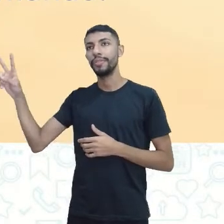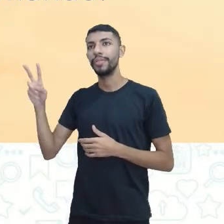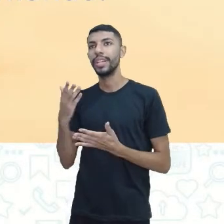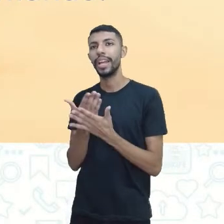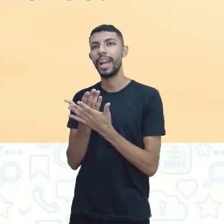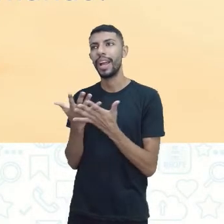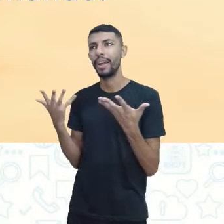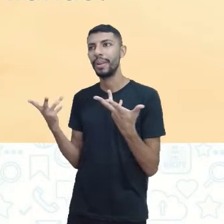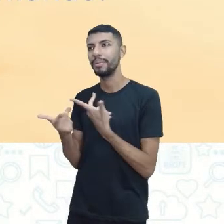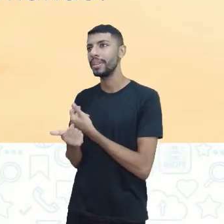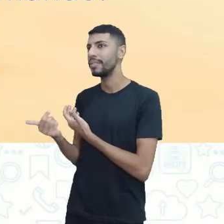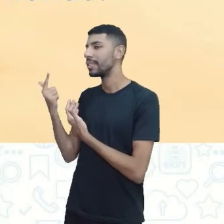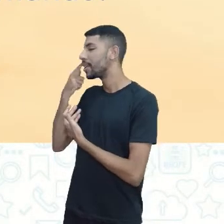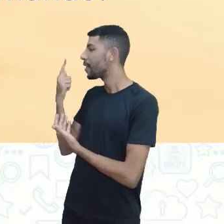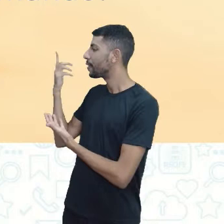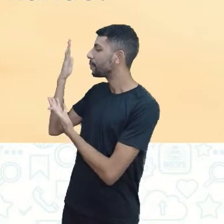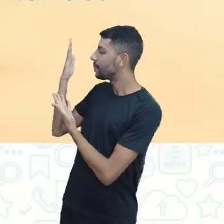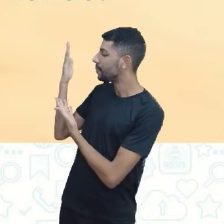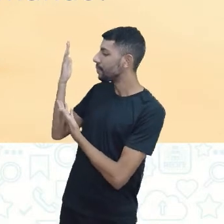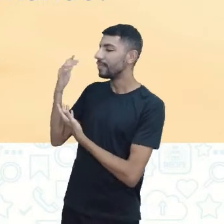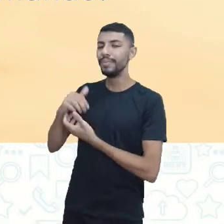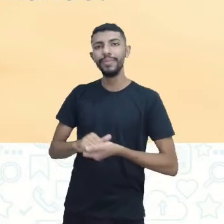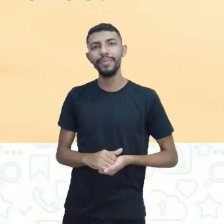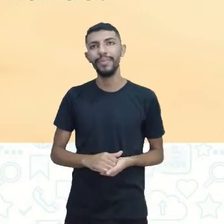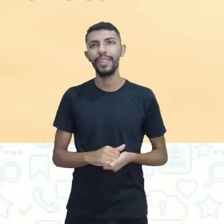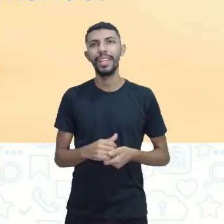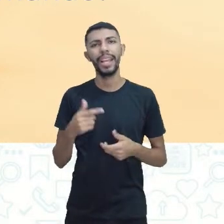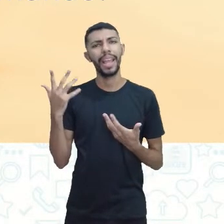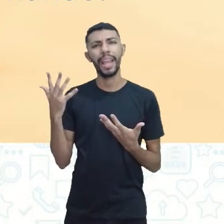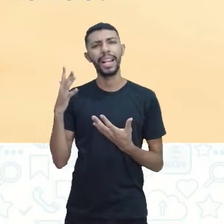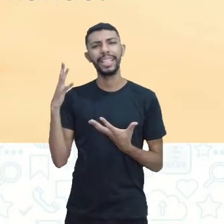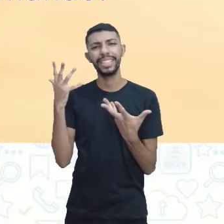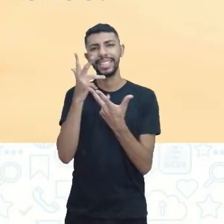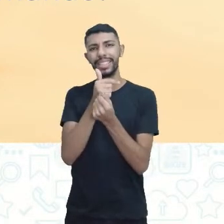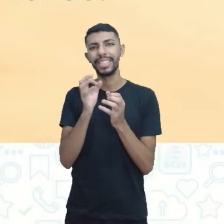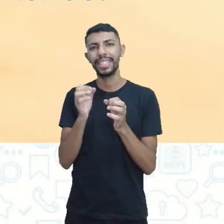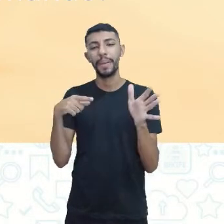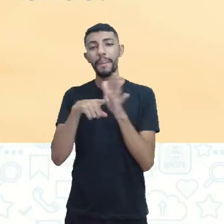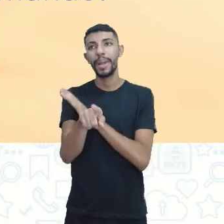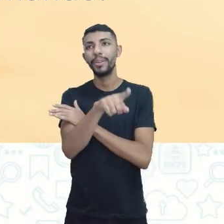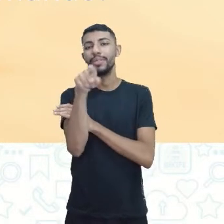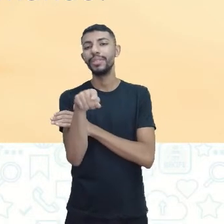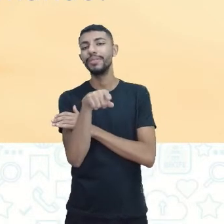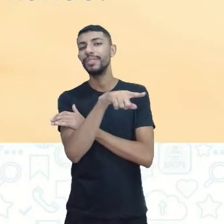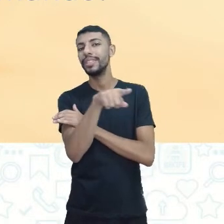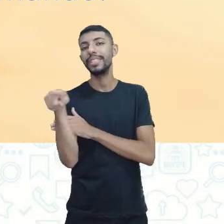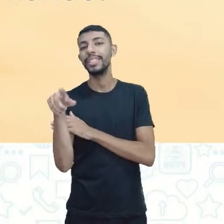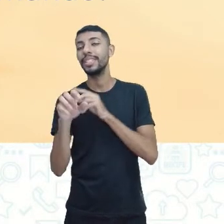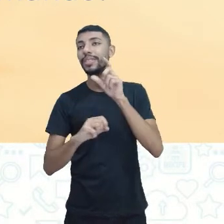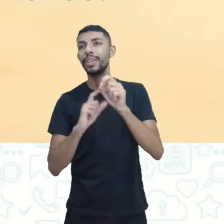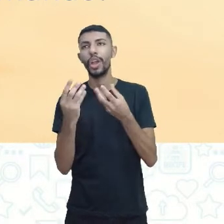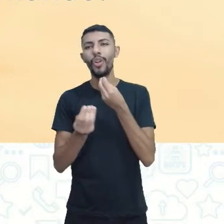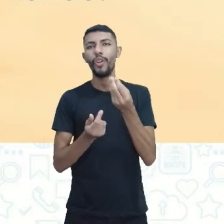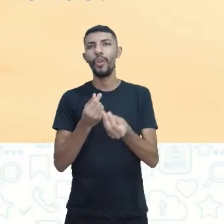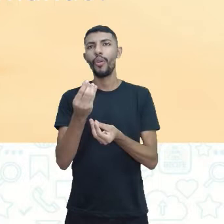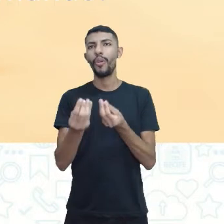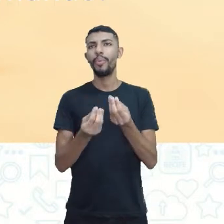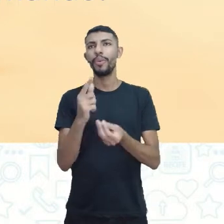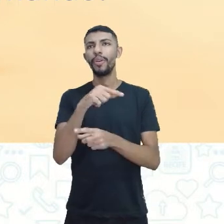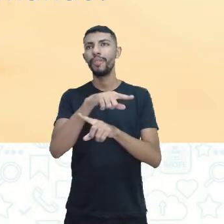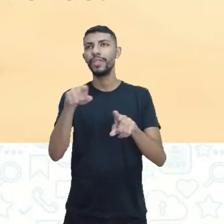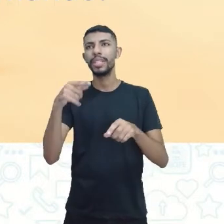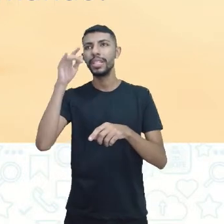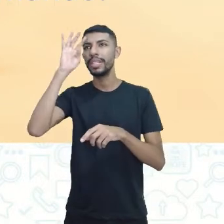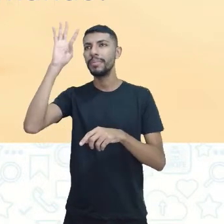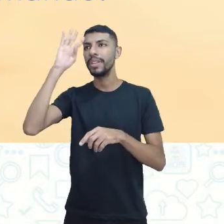aula, eu chamei a professora Vivi para olhar essa foto, que é adorável. Eu pergunto a vocês, como vocês imaginam que foi a